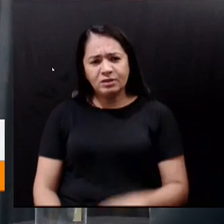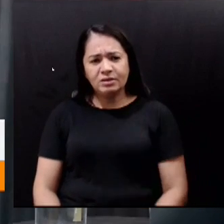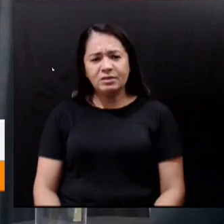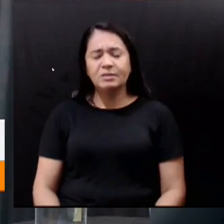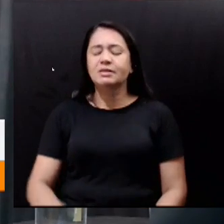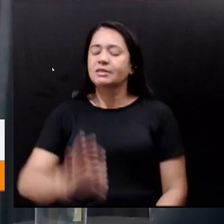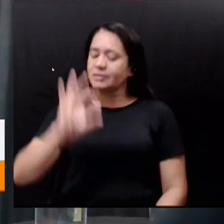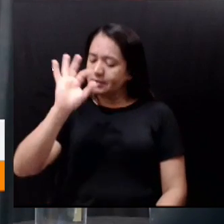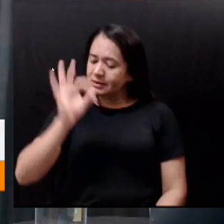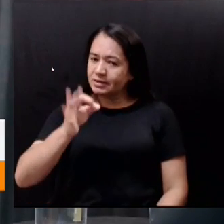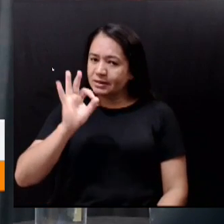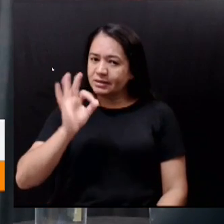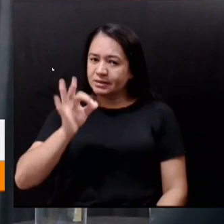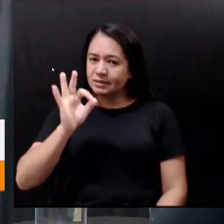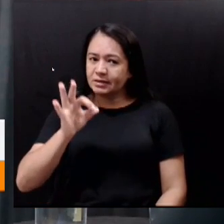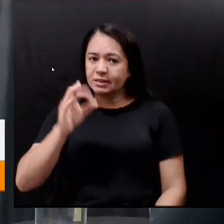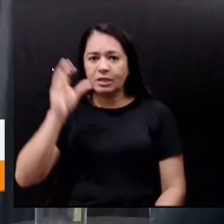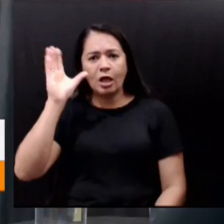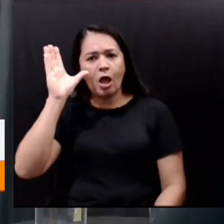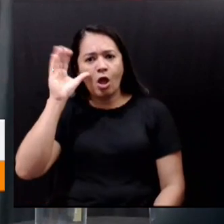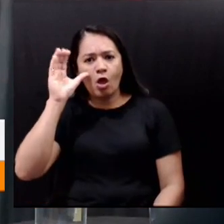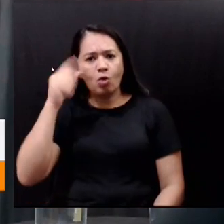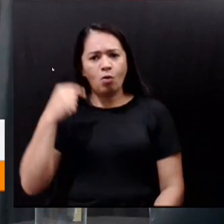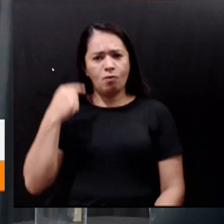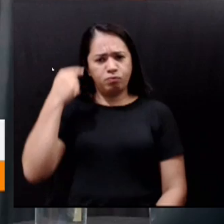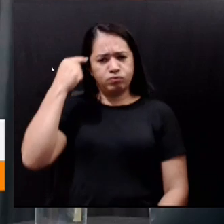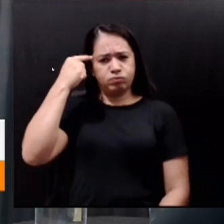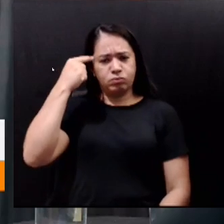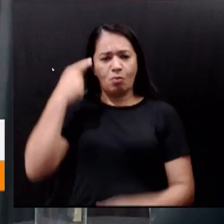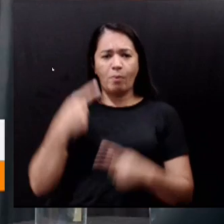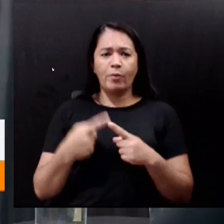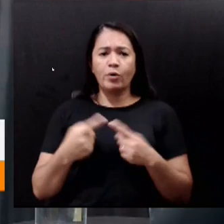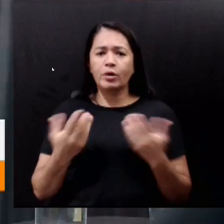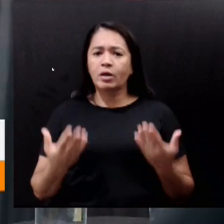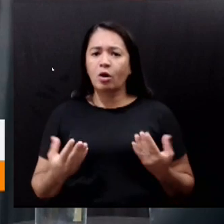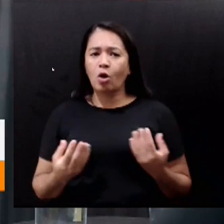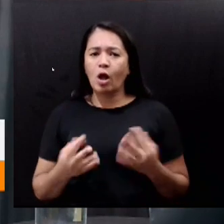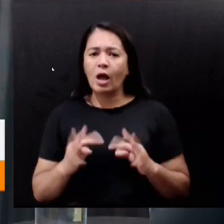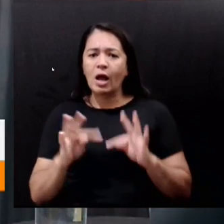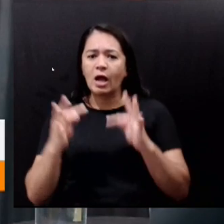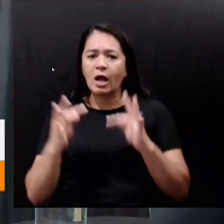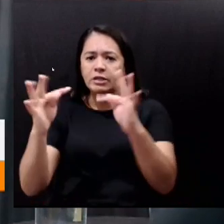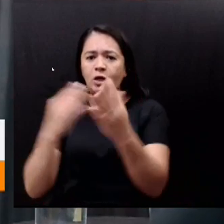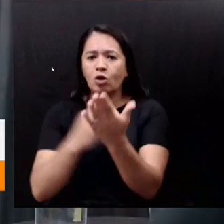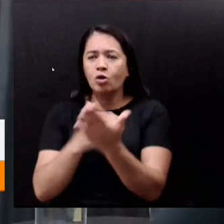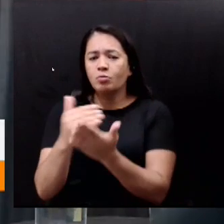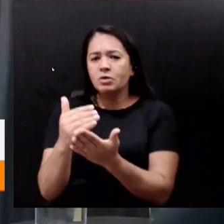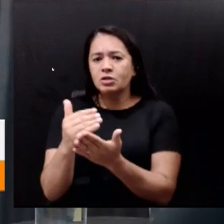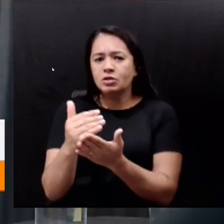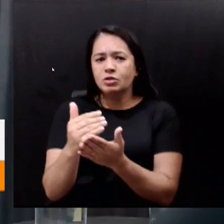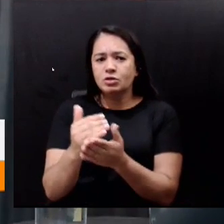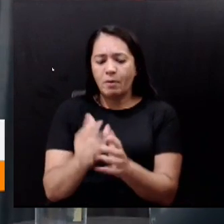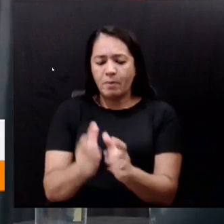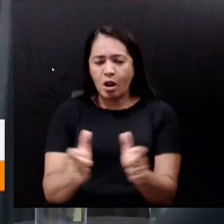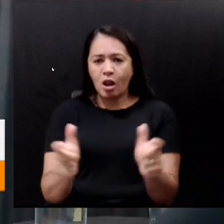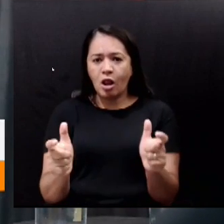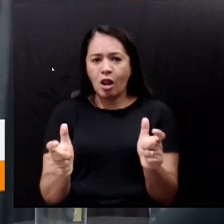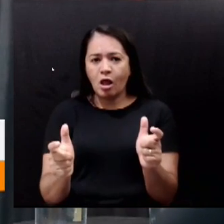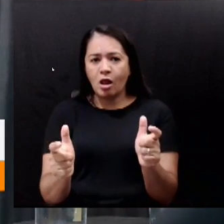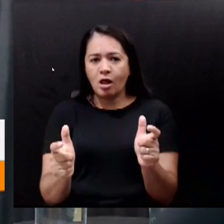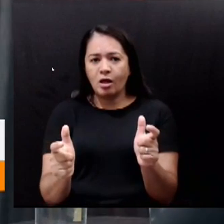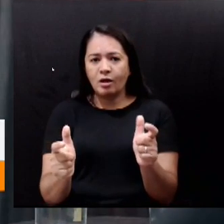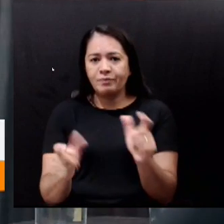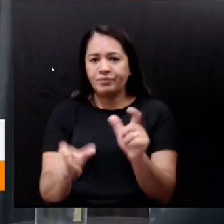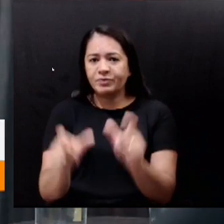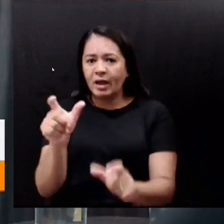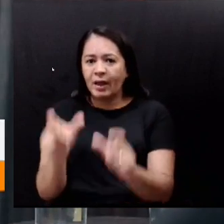coisa curiosa de se pensar, porque quando a tecnologia começou a aparecer, né, pareceu muito encantador a ideia, por exemplo,